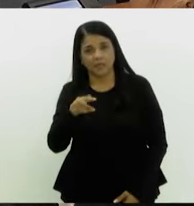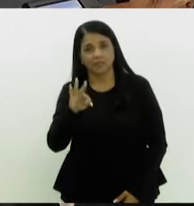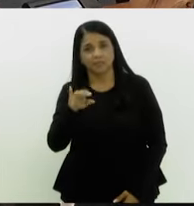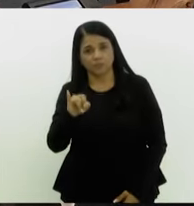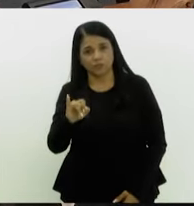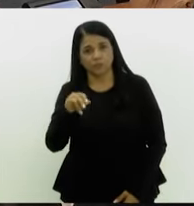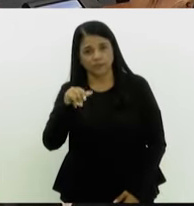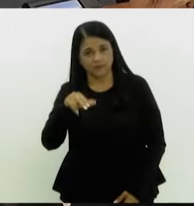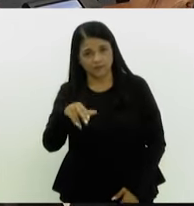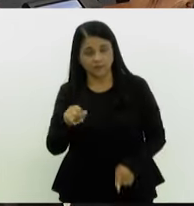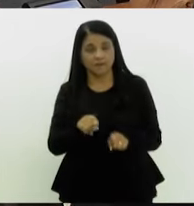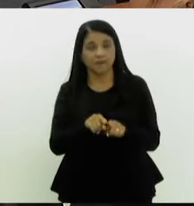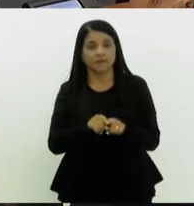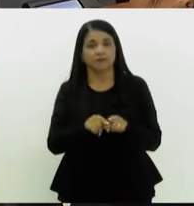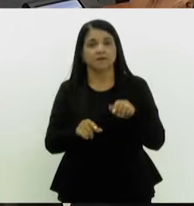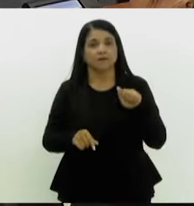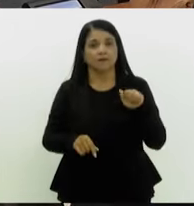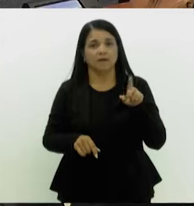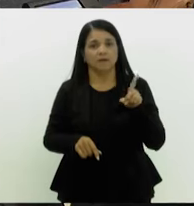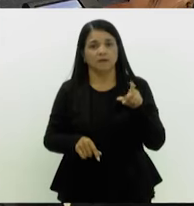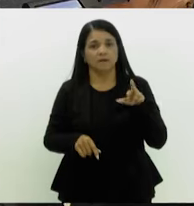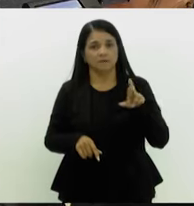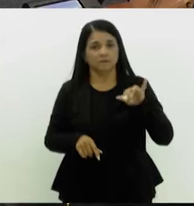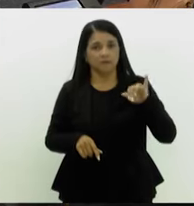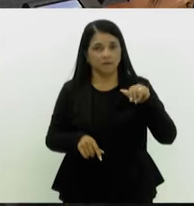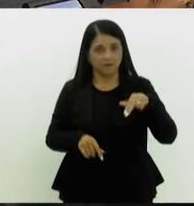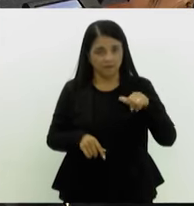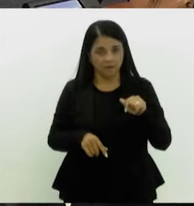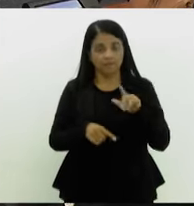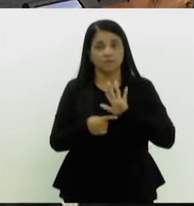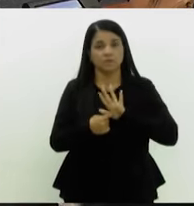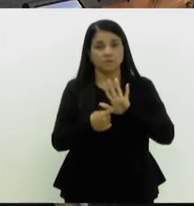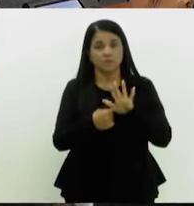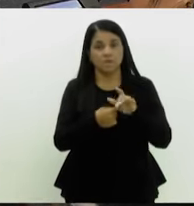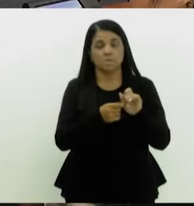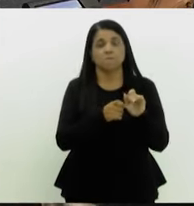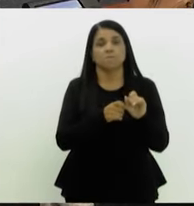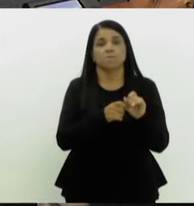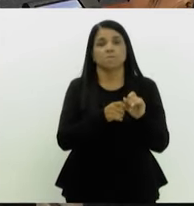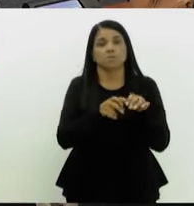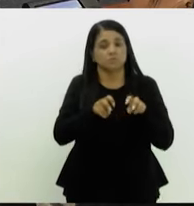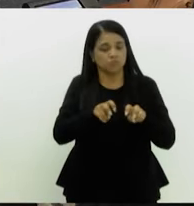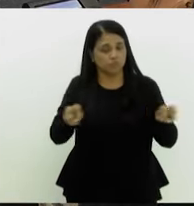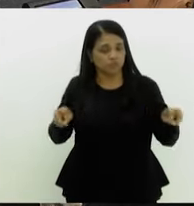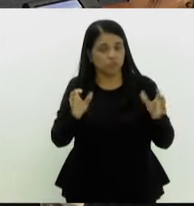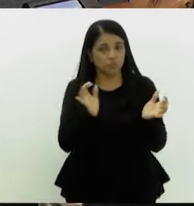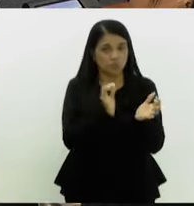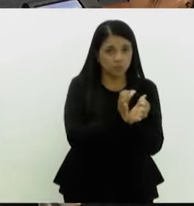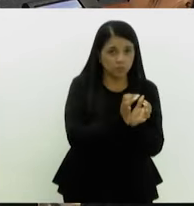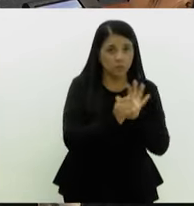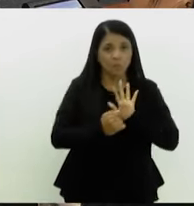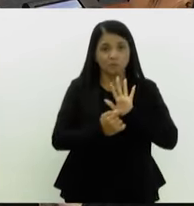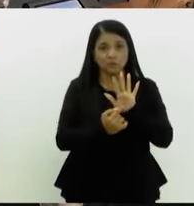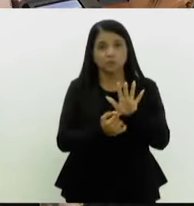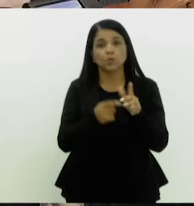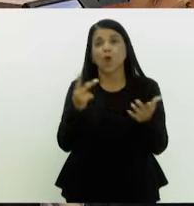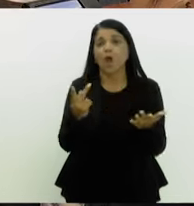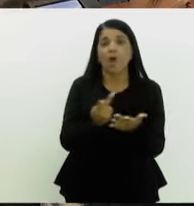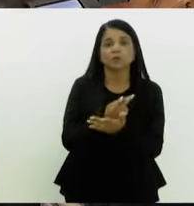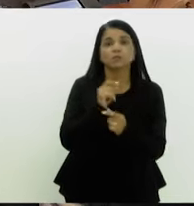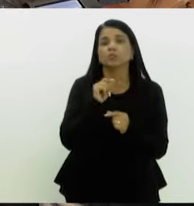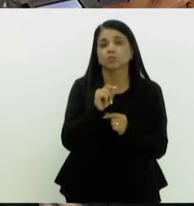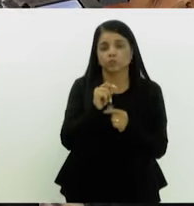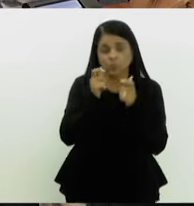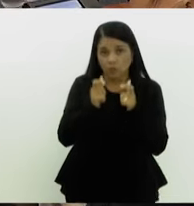verdade a caravana faz dois painéis um mostrando o que tá acontecendo lá em Brasília nas últimas instâncias seja do Ministério